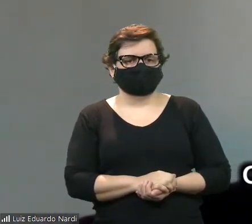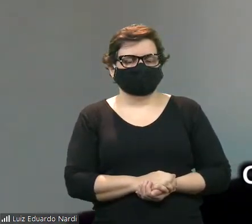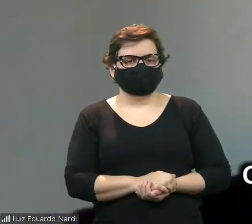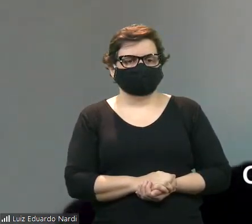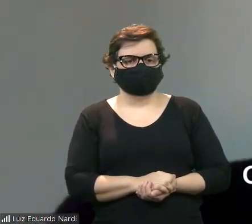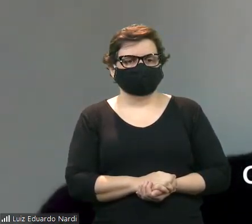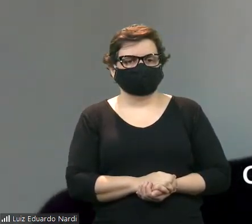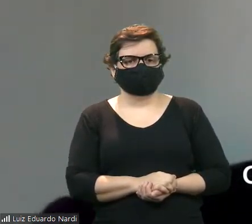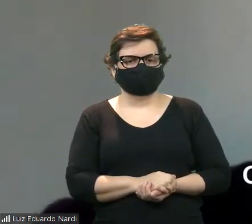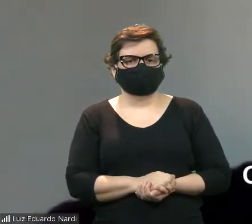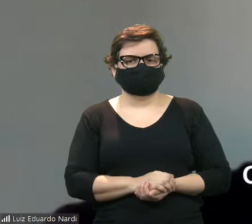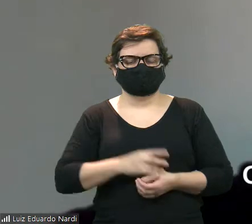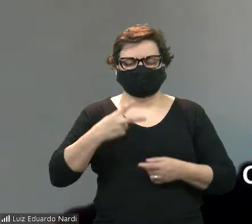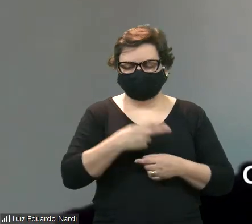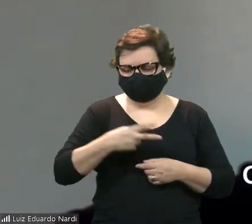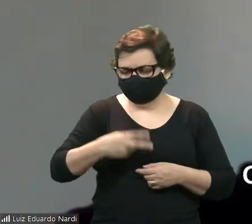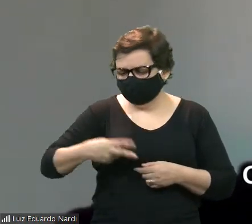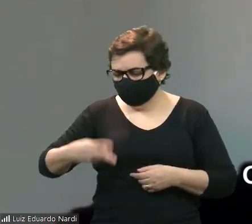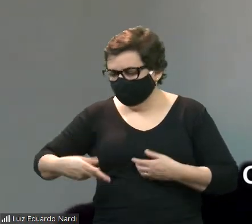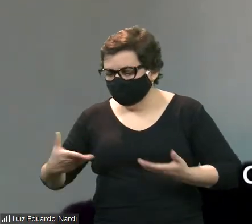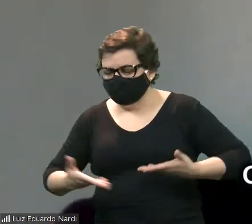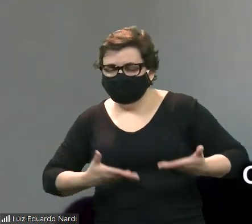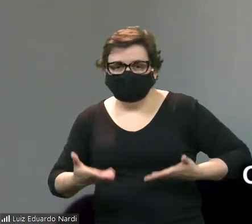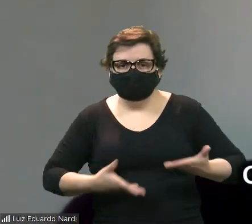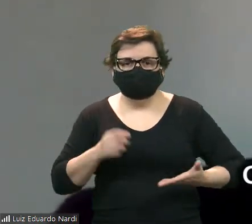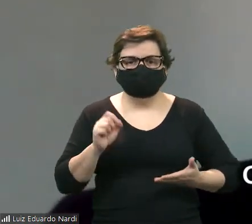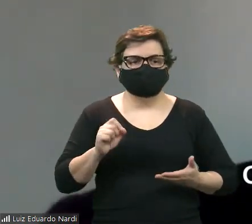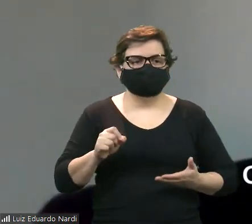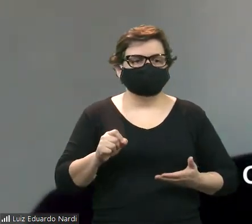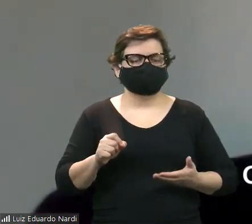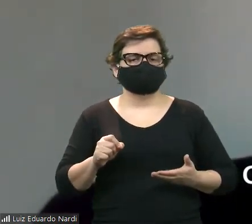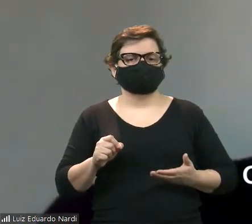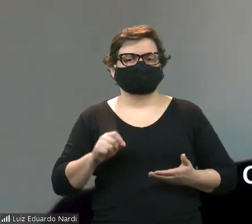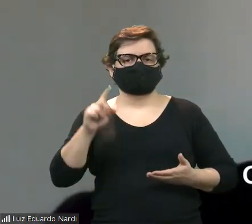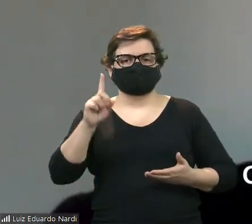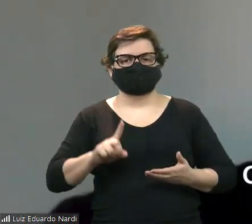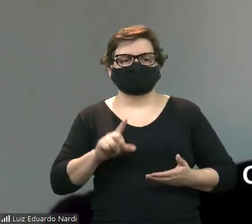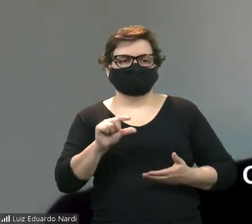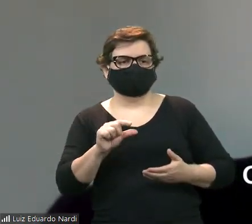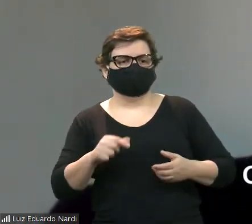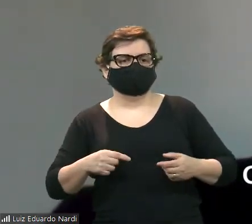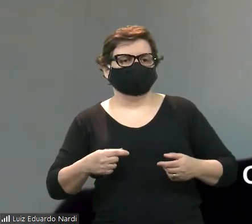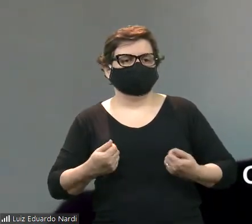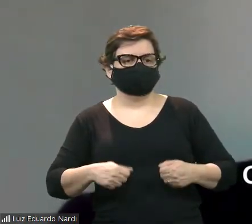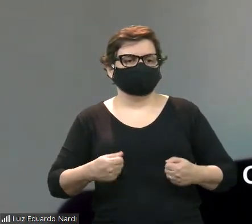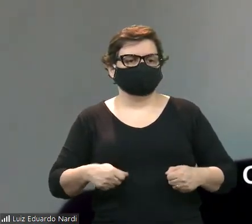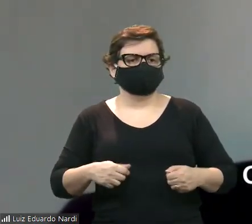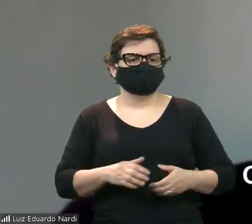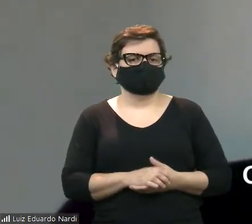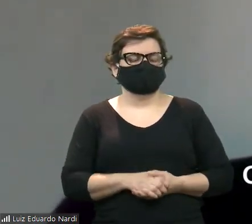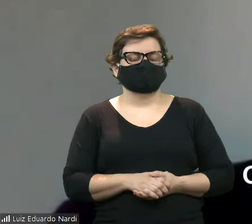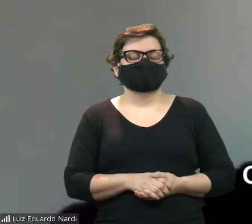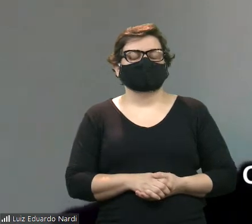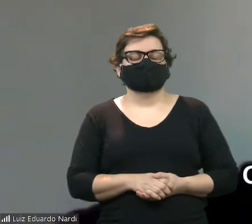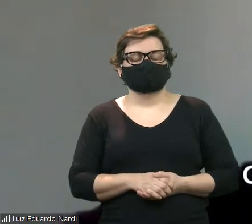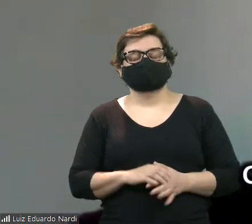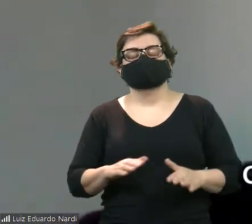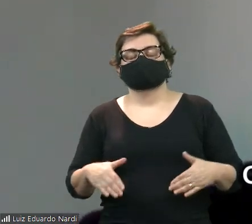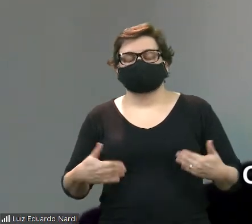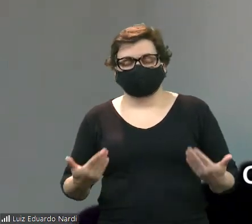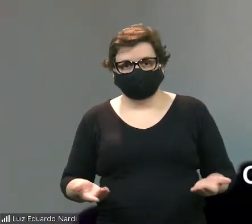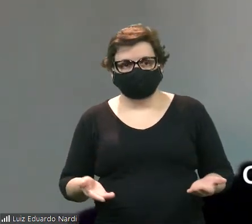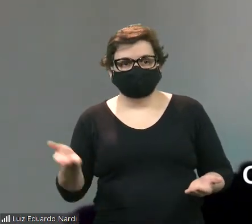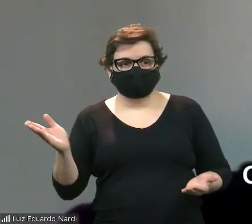compensatórias, de cortar alguns serviços. Enfim, ele tem aí uma incumbência, senhor presidente, senhores